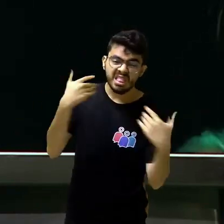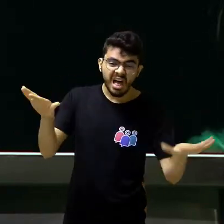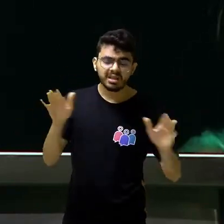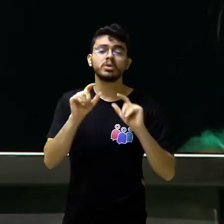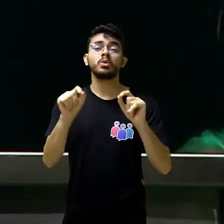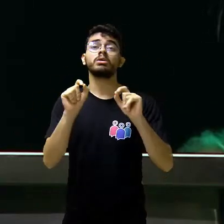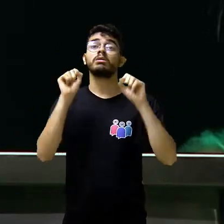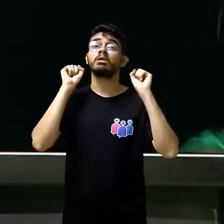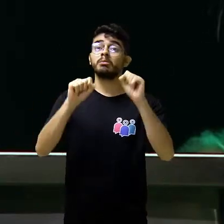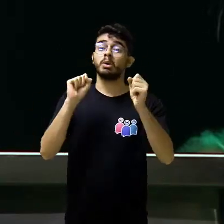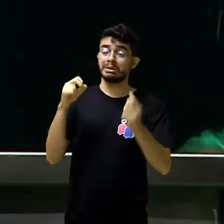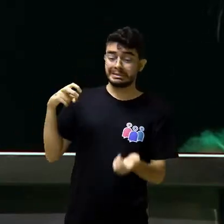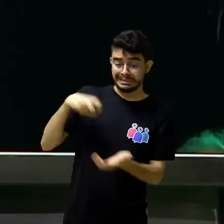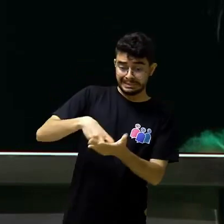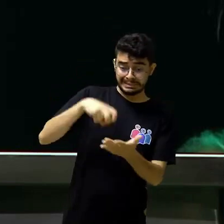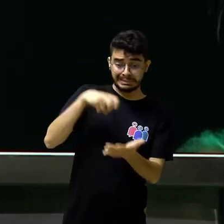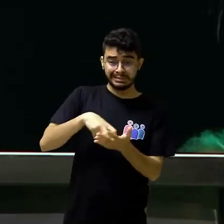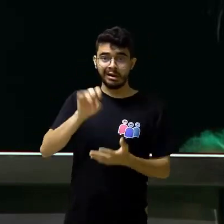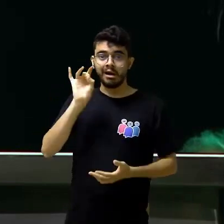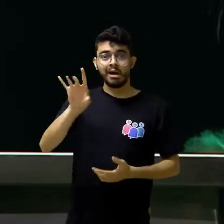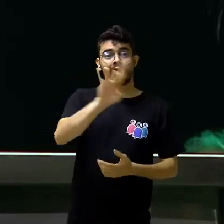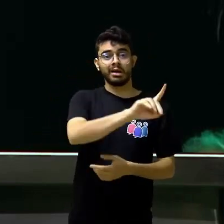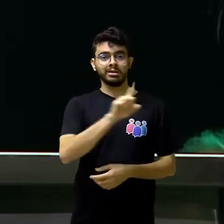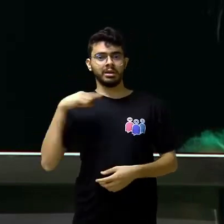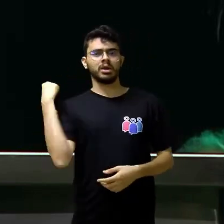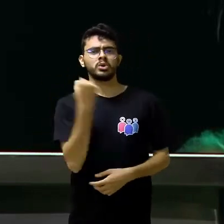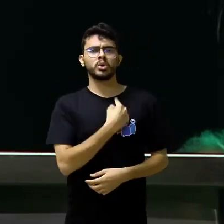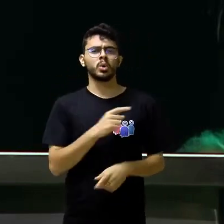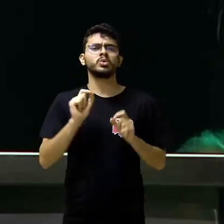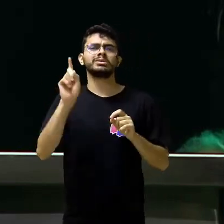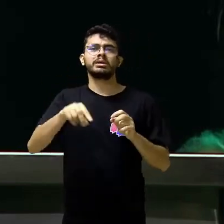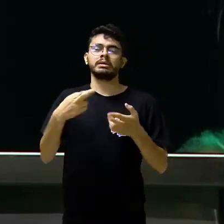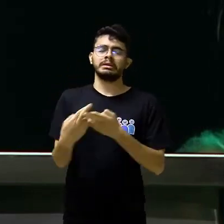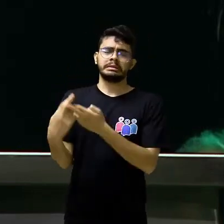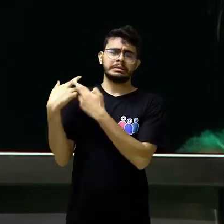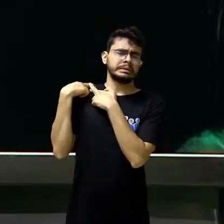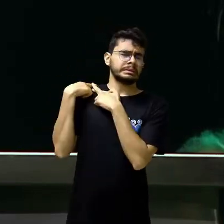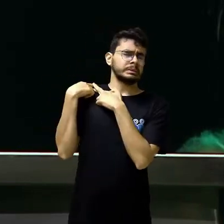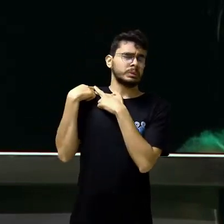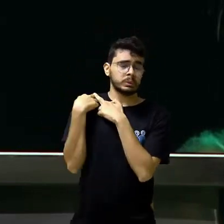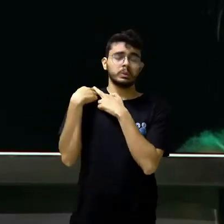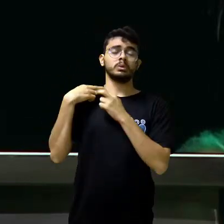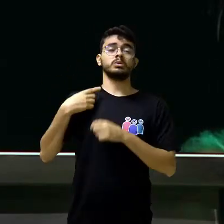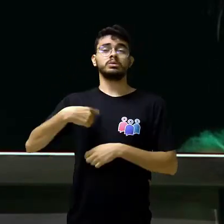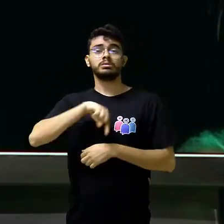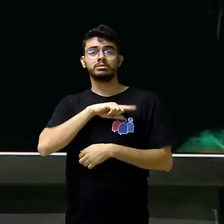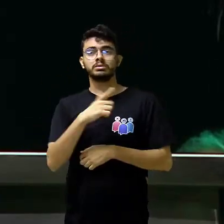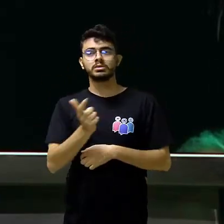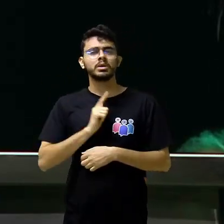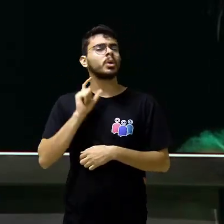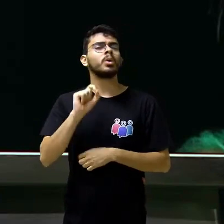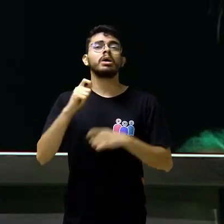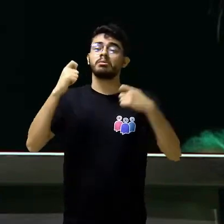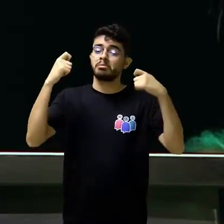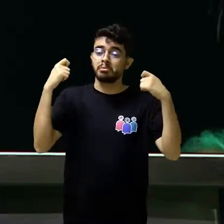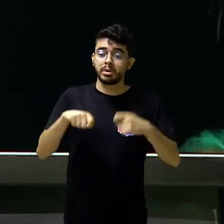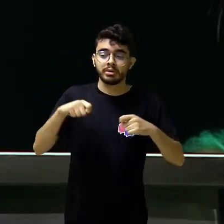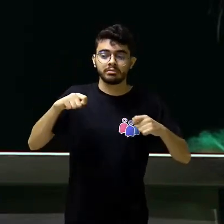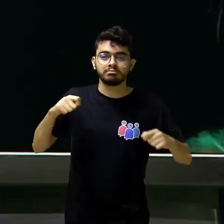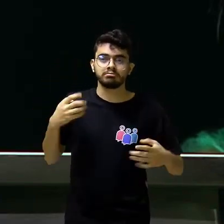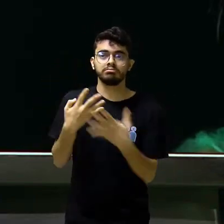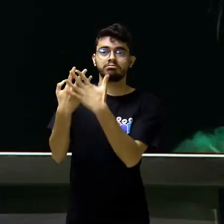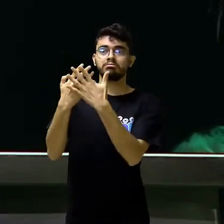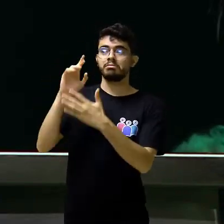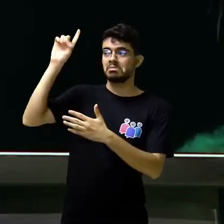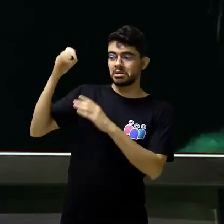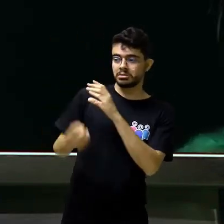que recaia sobre cada um de nós a responsabilidade que teremos que prestar ao nosso